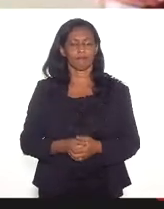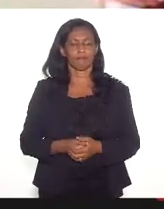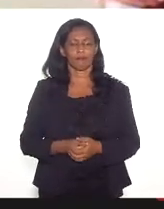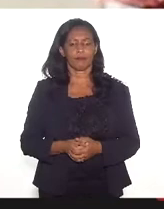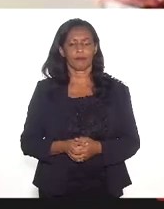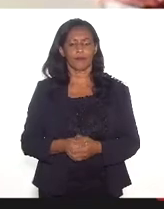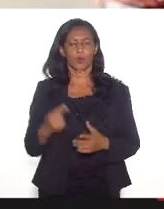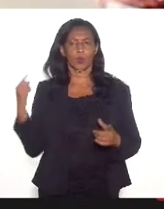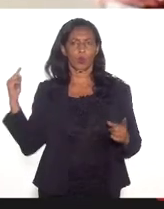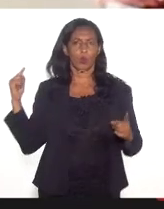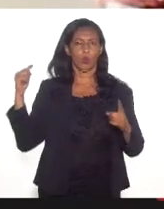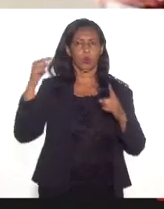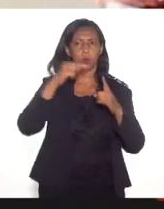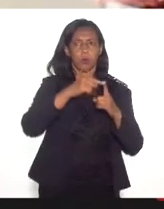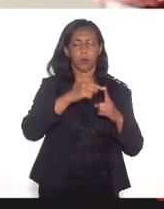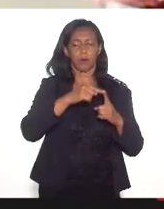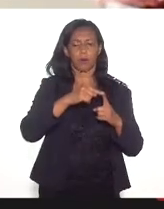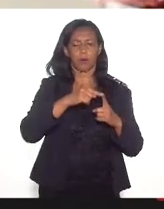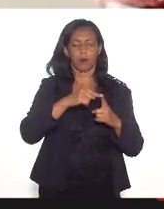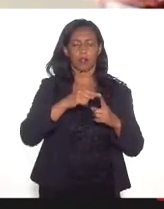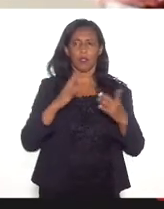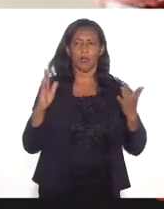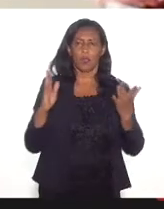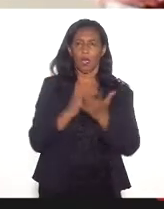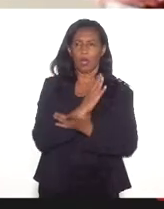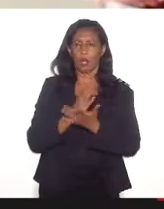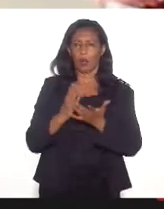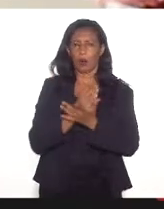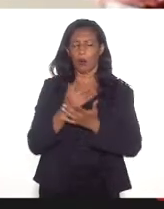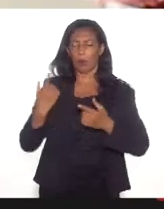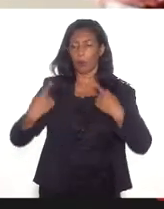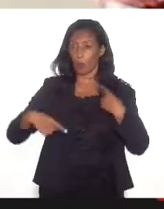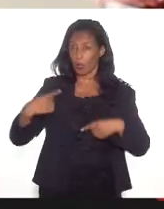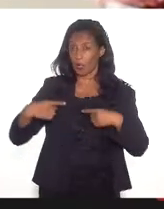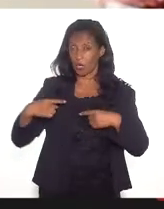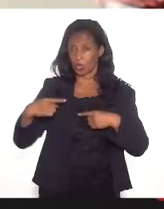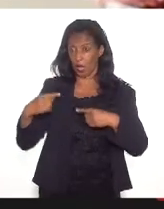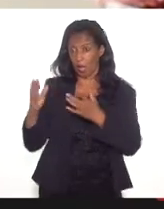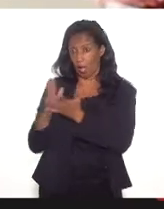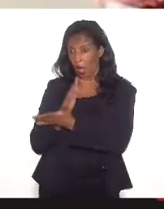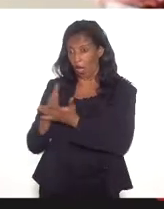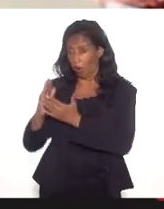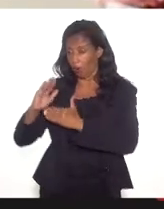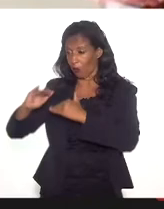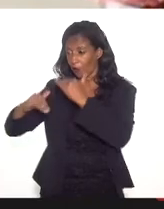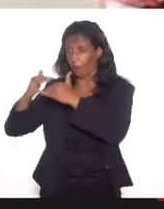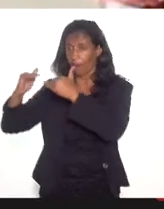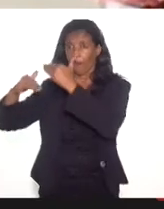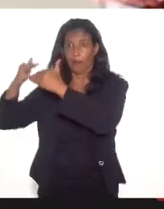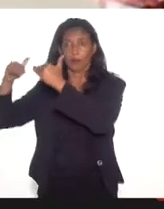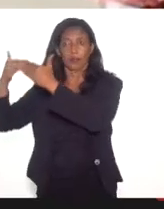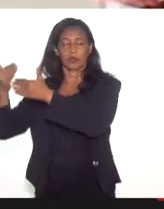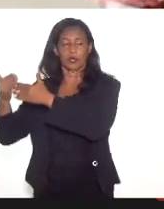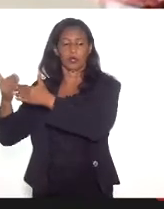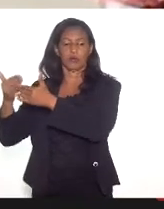um desafio em que boa parte das políticas públicas que se desenvolvem tem caráter pontual,